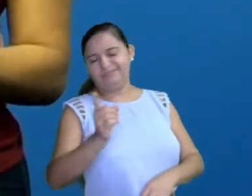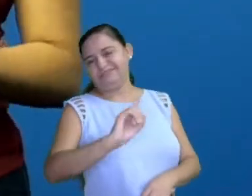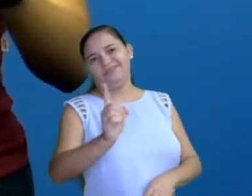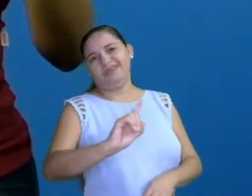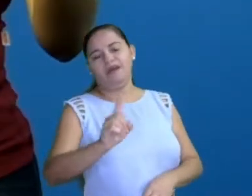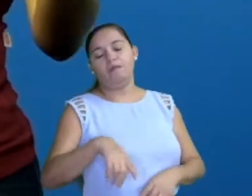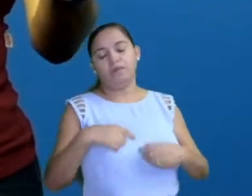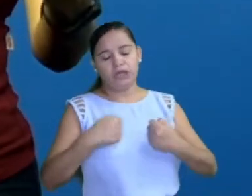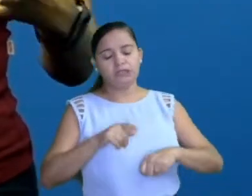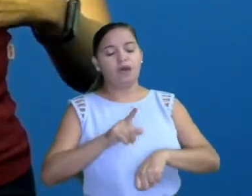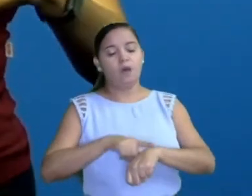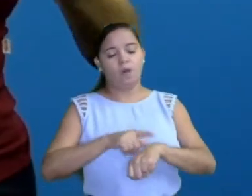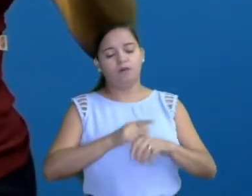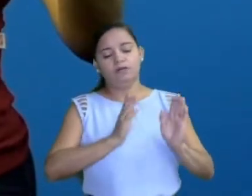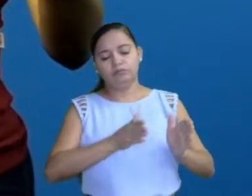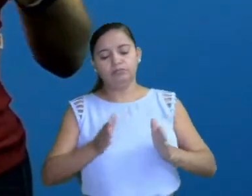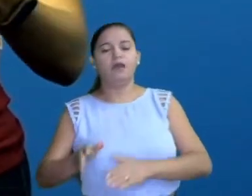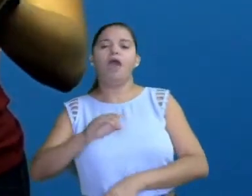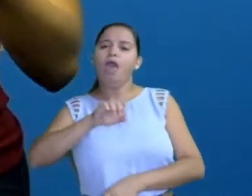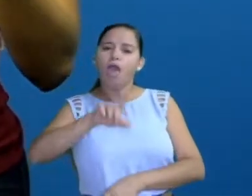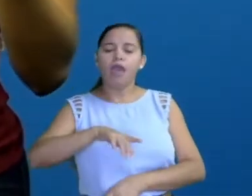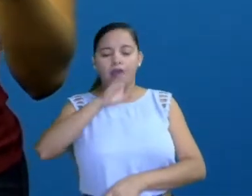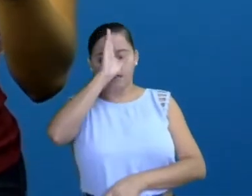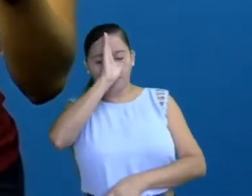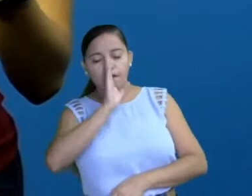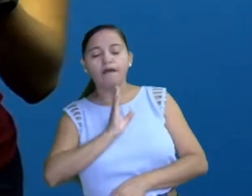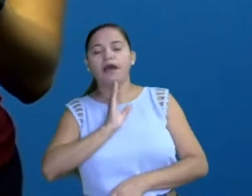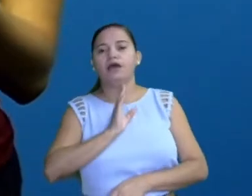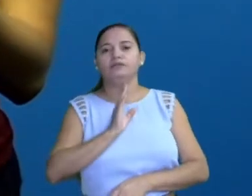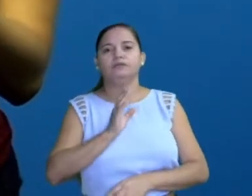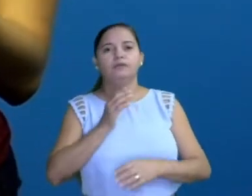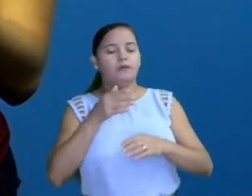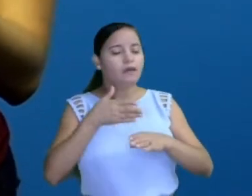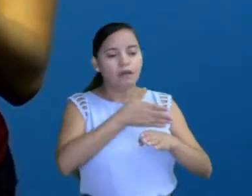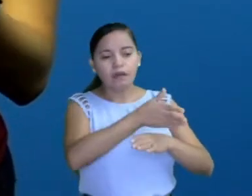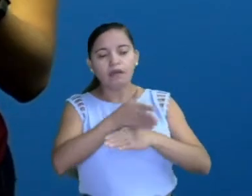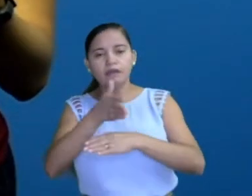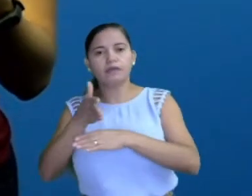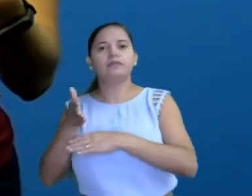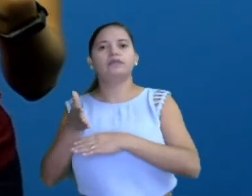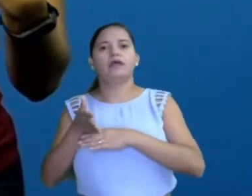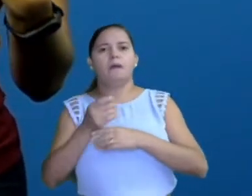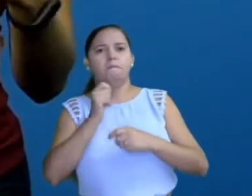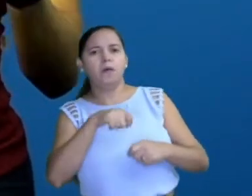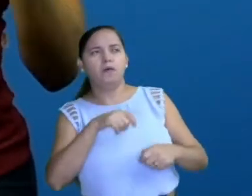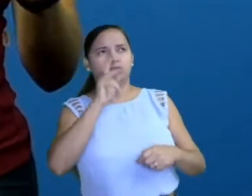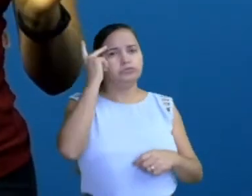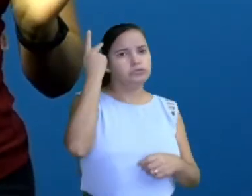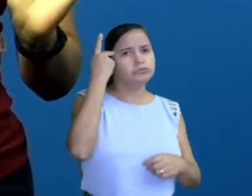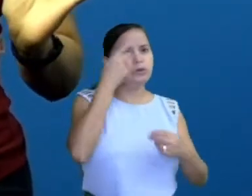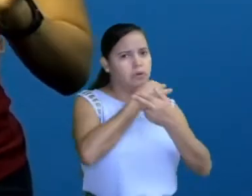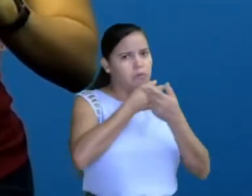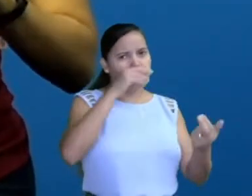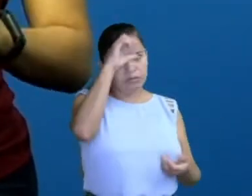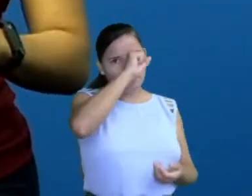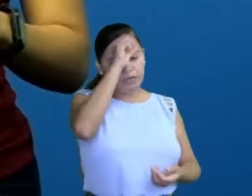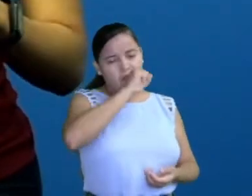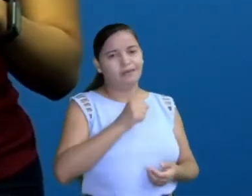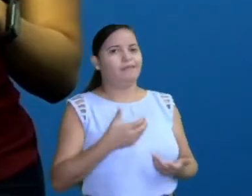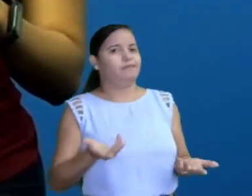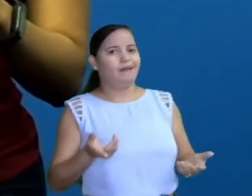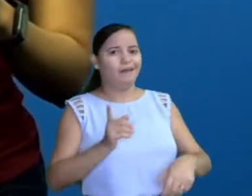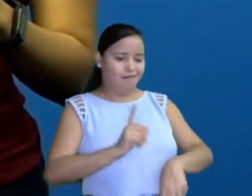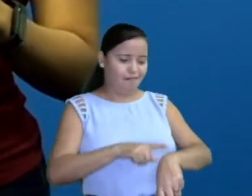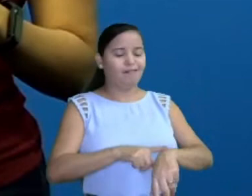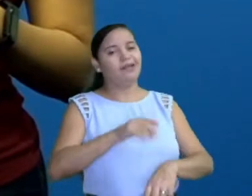poder visitar. É gratuito, você pode entrar, pode ver lá todo o histórico de sua cidade, enfim, mas aí